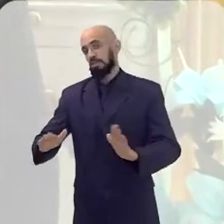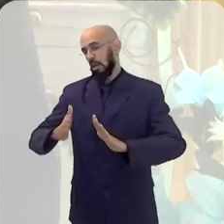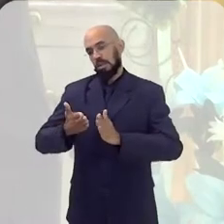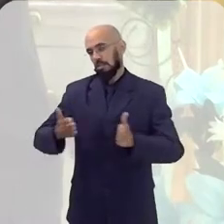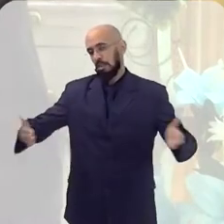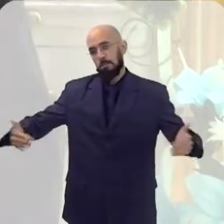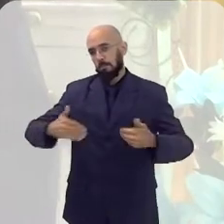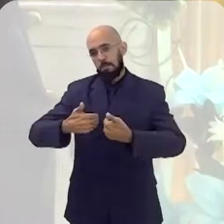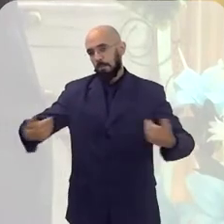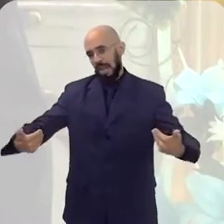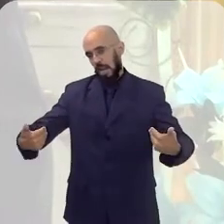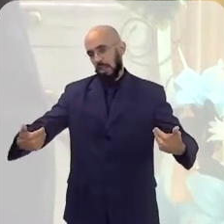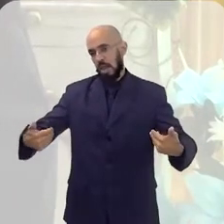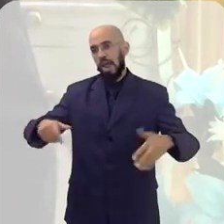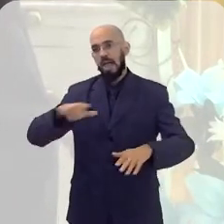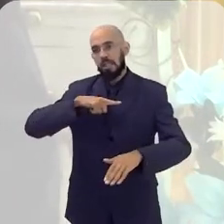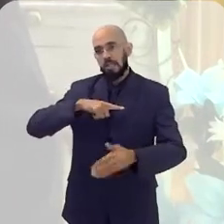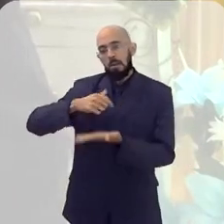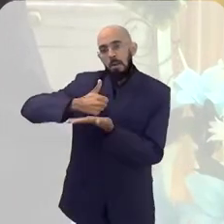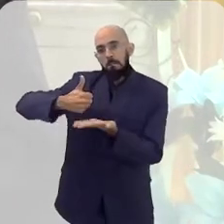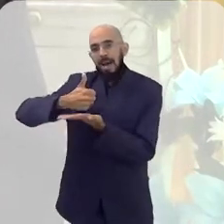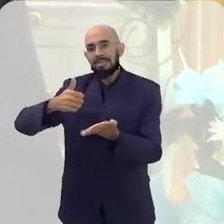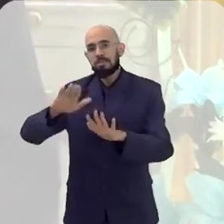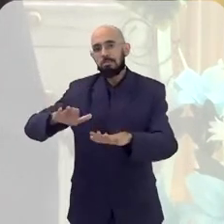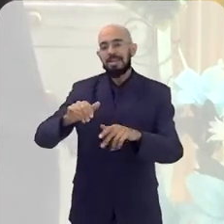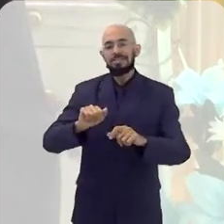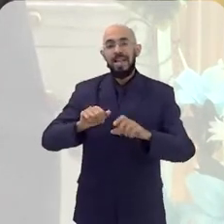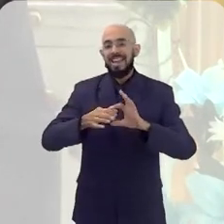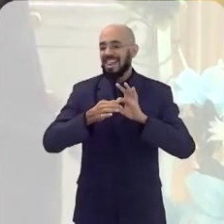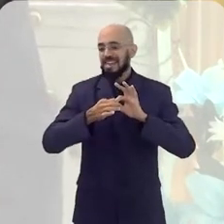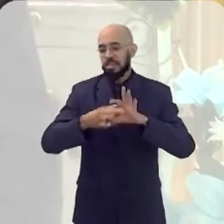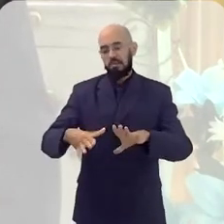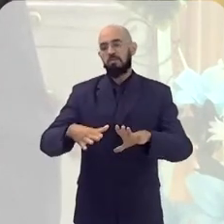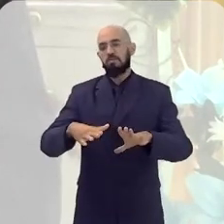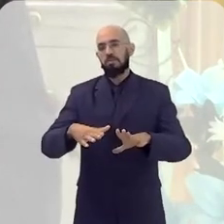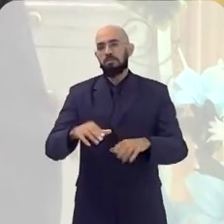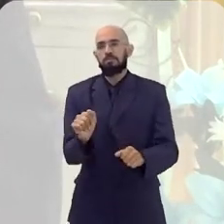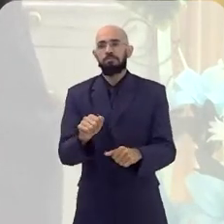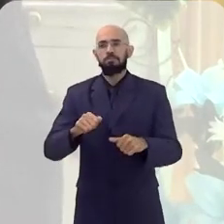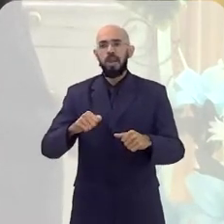A Wicca ela tem uma base, mas as tradições são independentes para poder